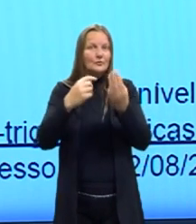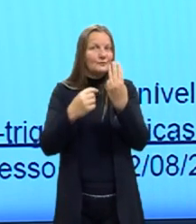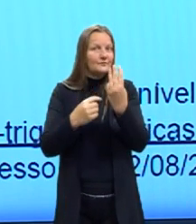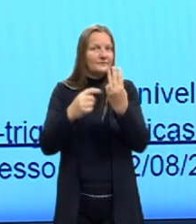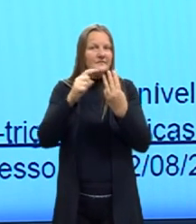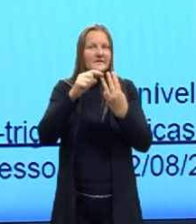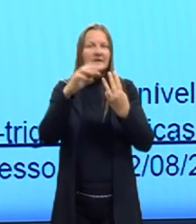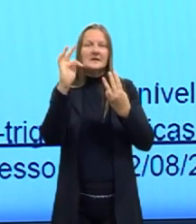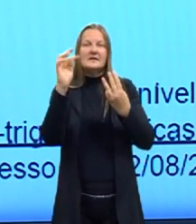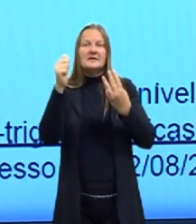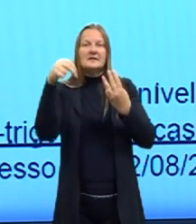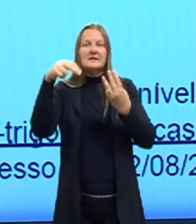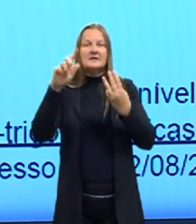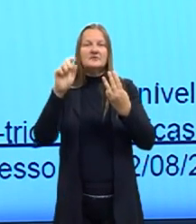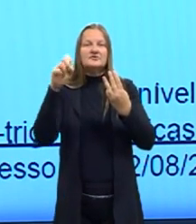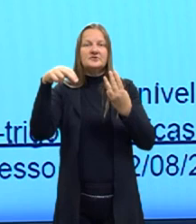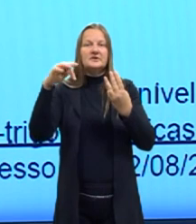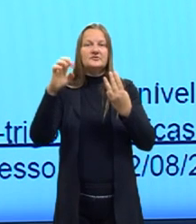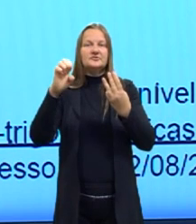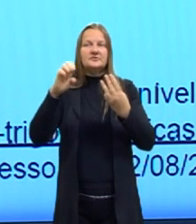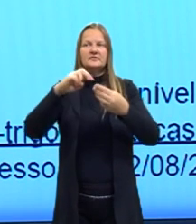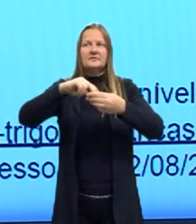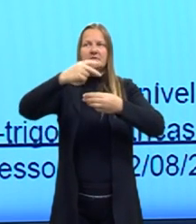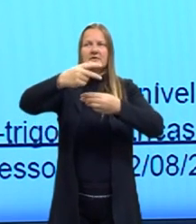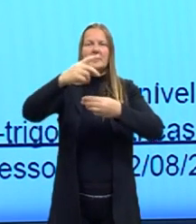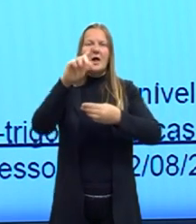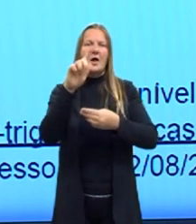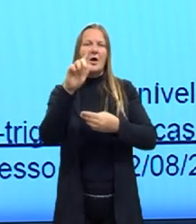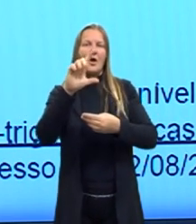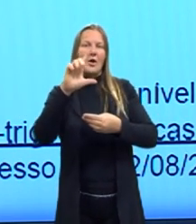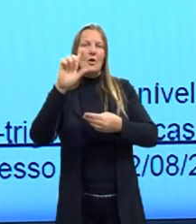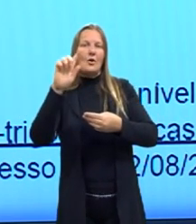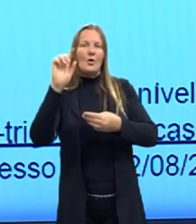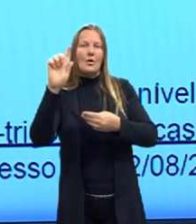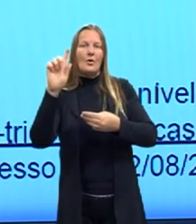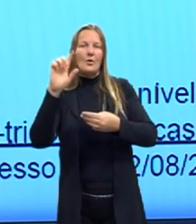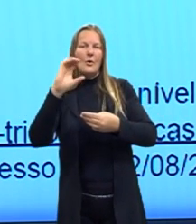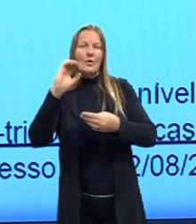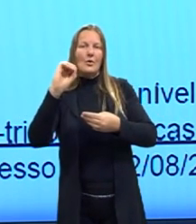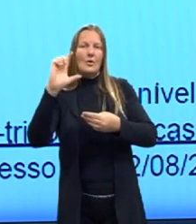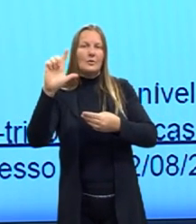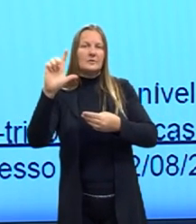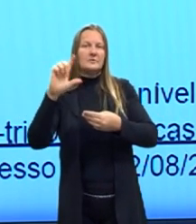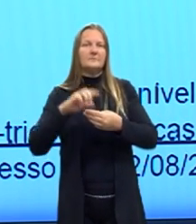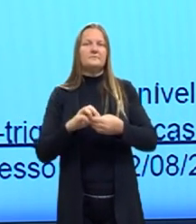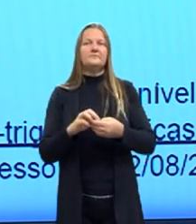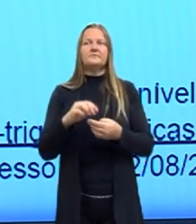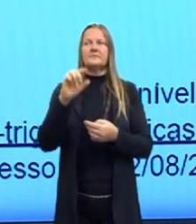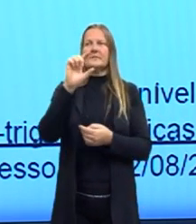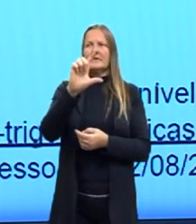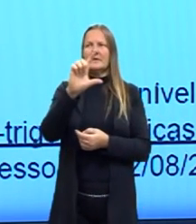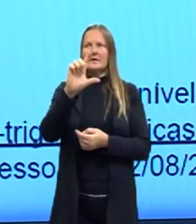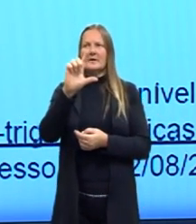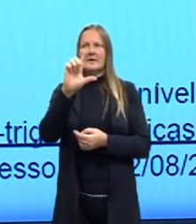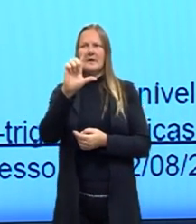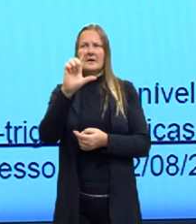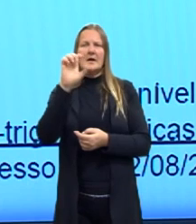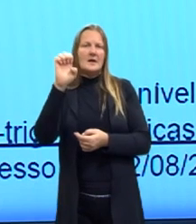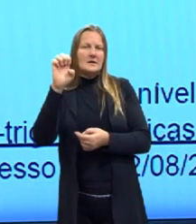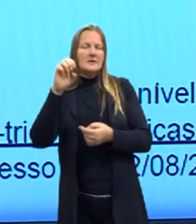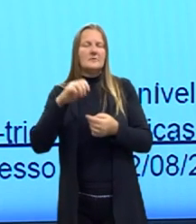acima o x ao quadrado o log o nosso logaritmo no cantinho o LN o logaritmo natural